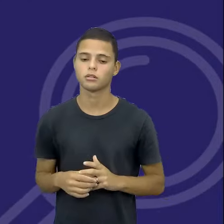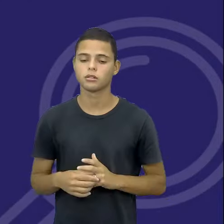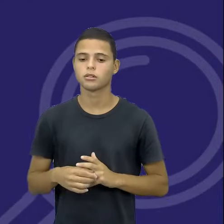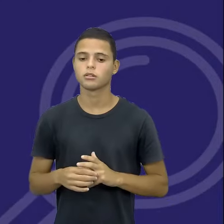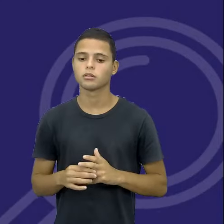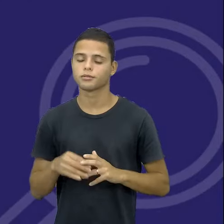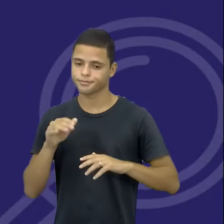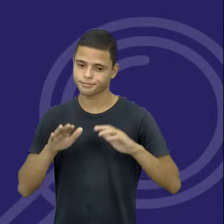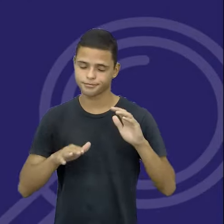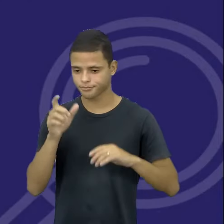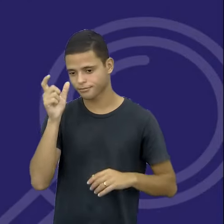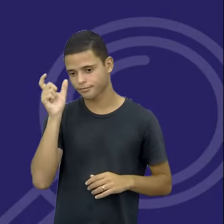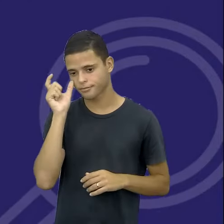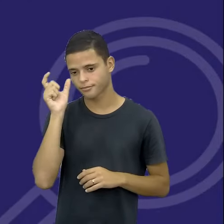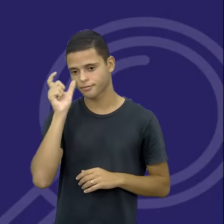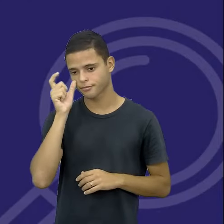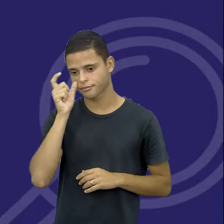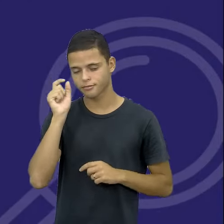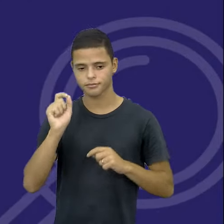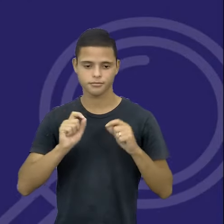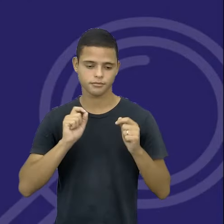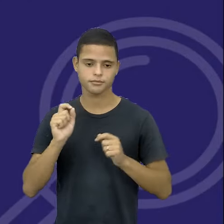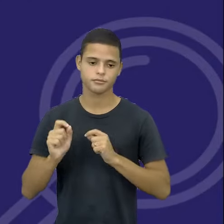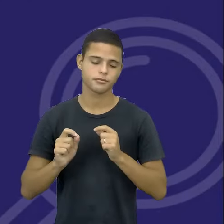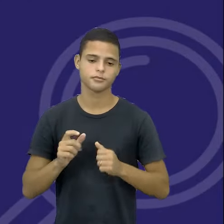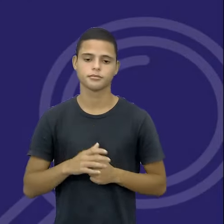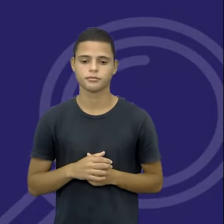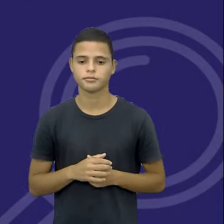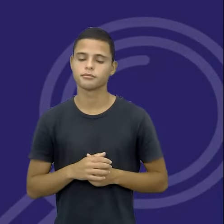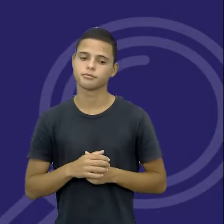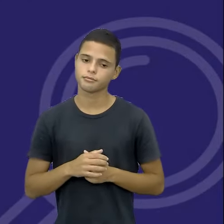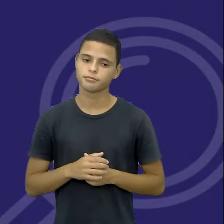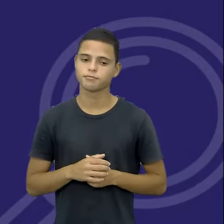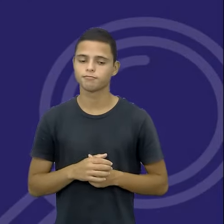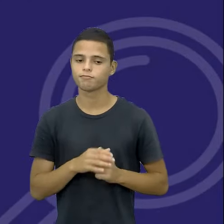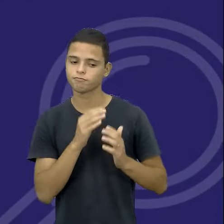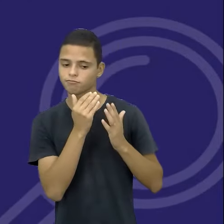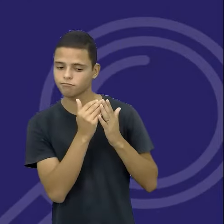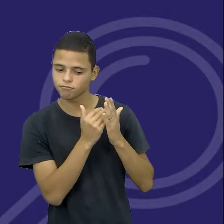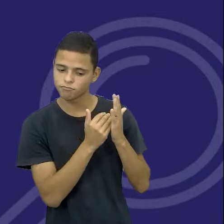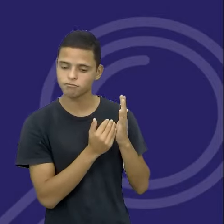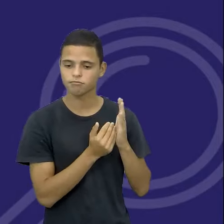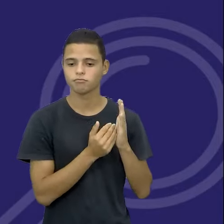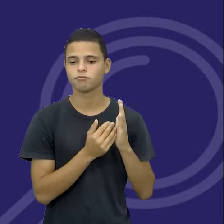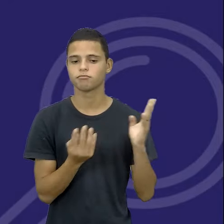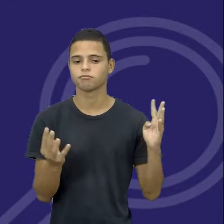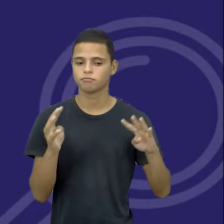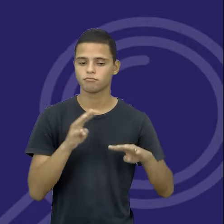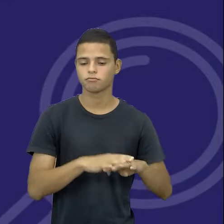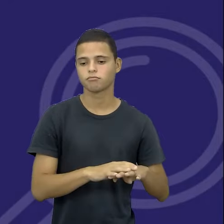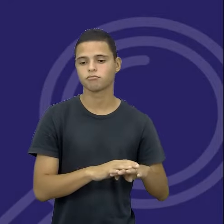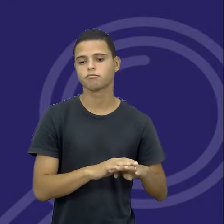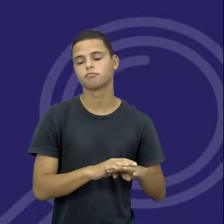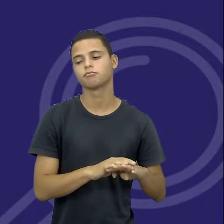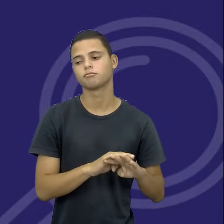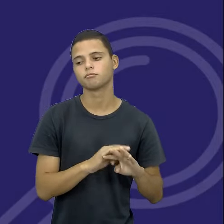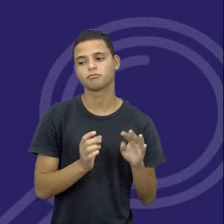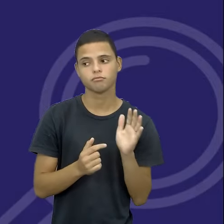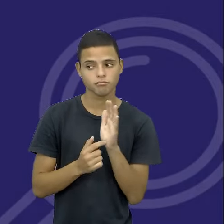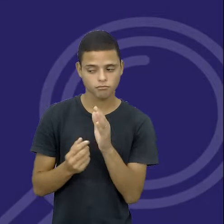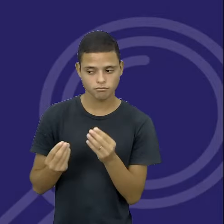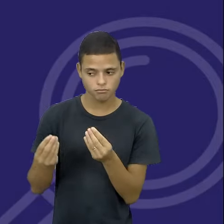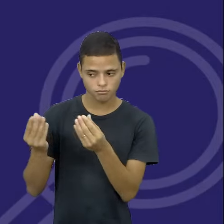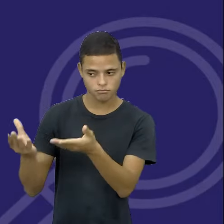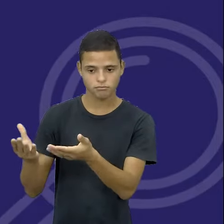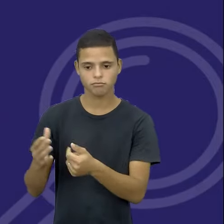até é interessante, né, fazer um glossário, né, matemático, ou